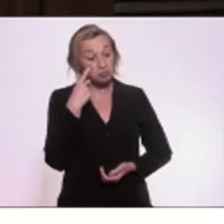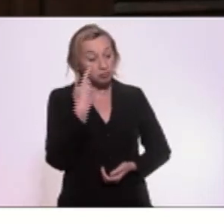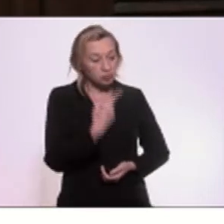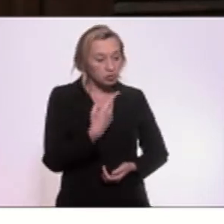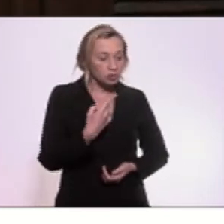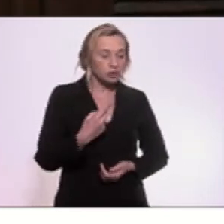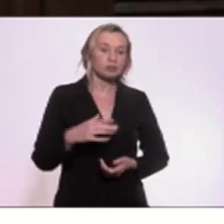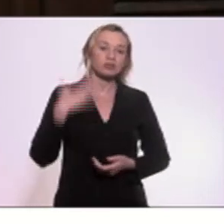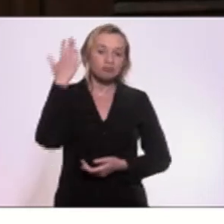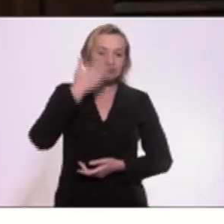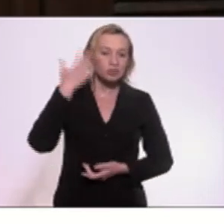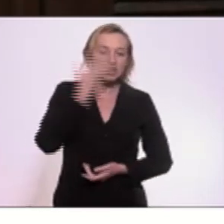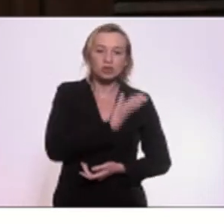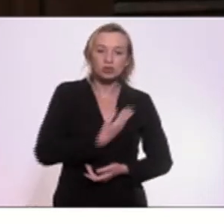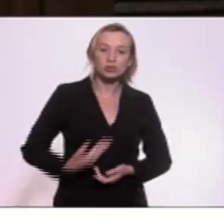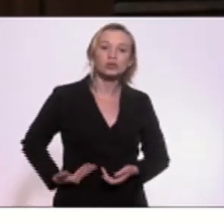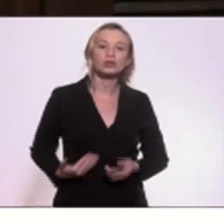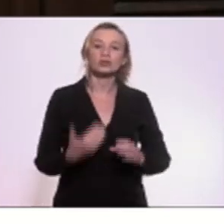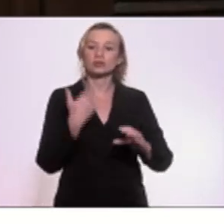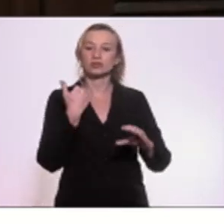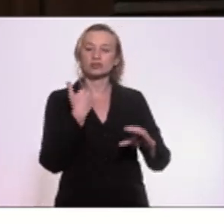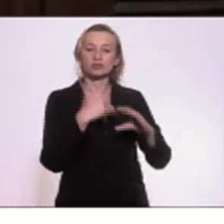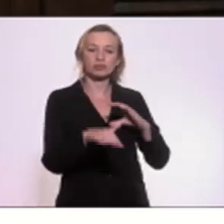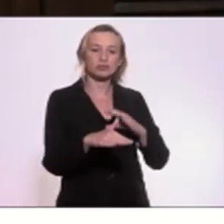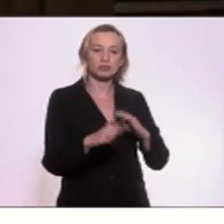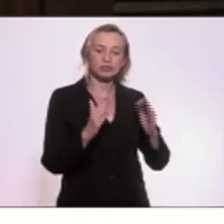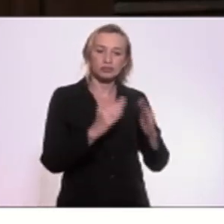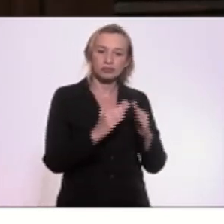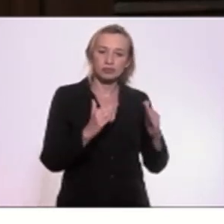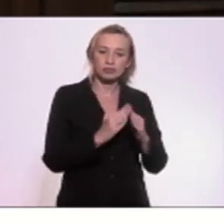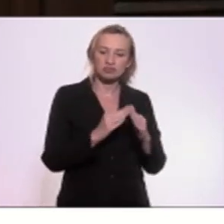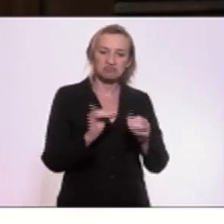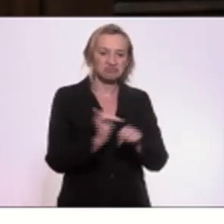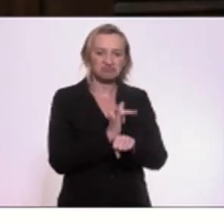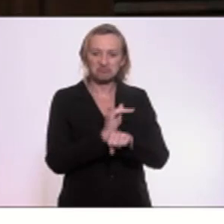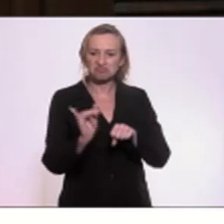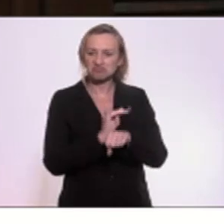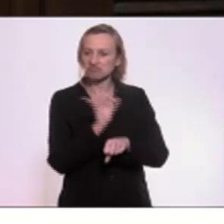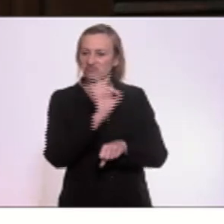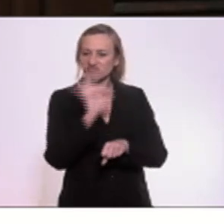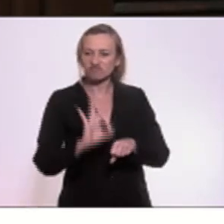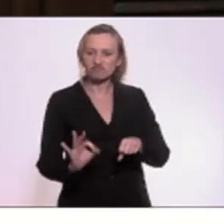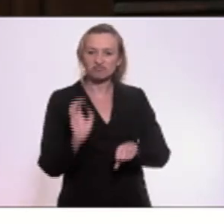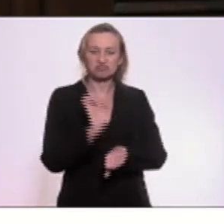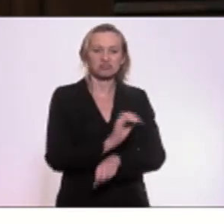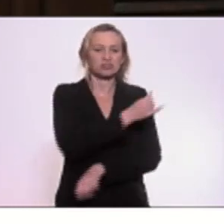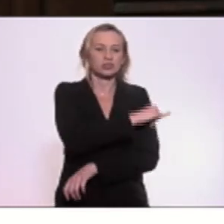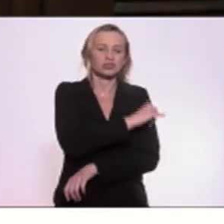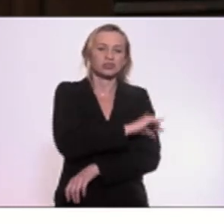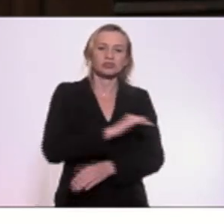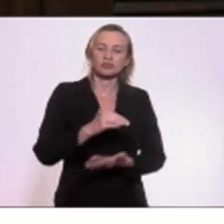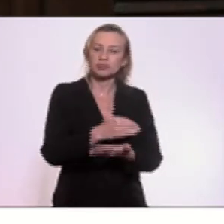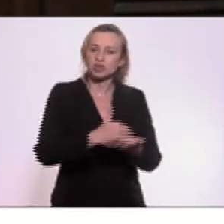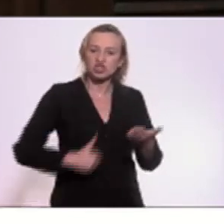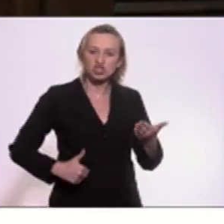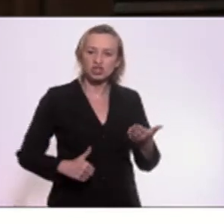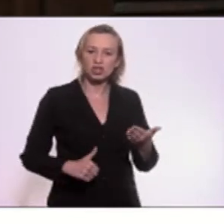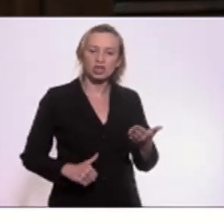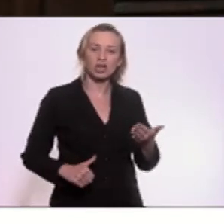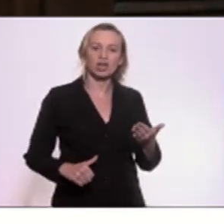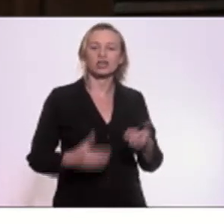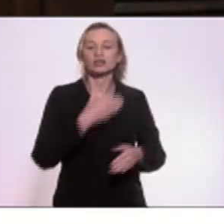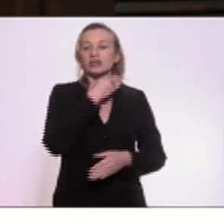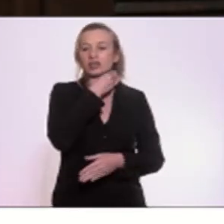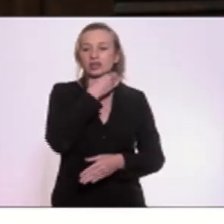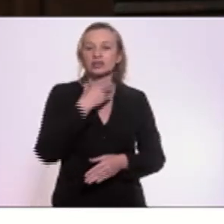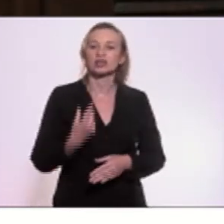do governo enviada a essa casa, sem um plano estratégico para o estado do Rio de Janeiro, para tirá-lo do estado grave de